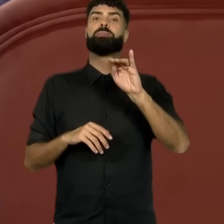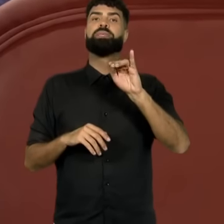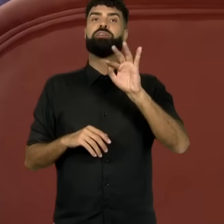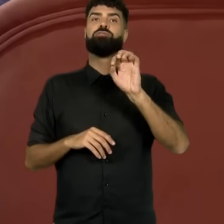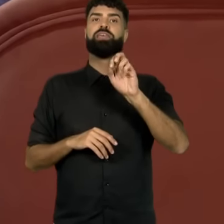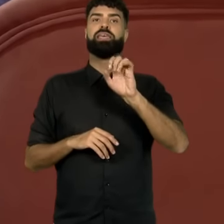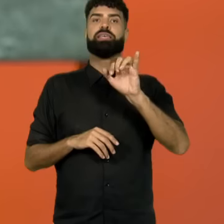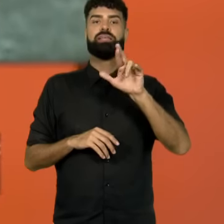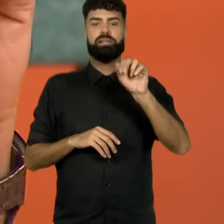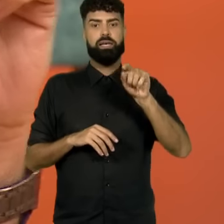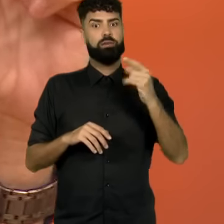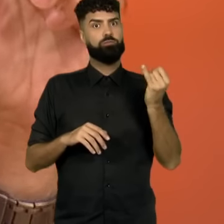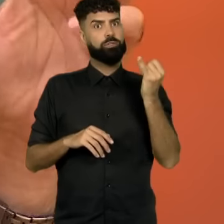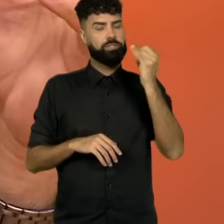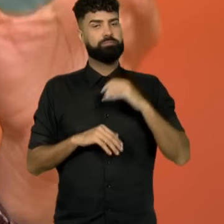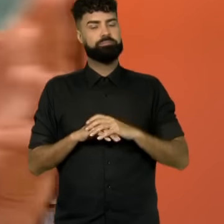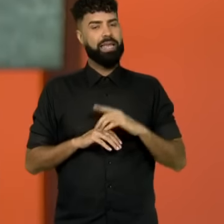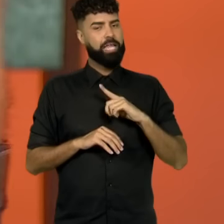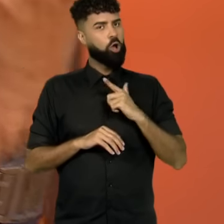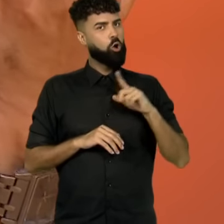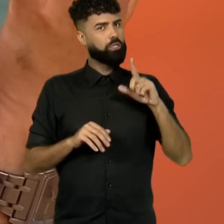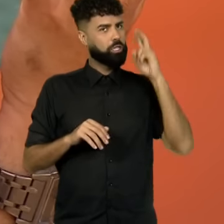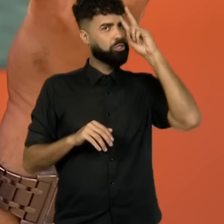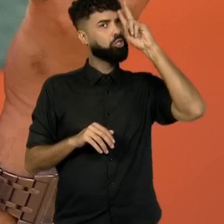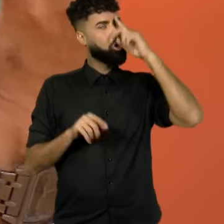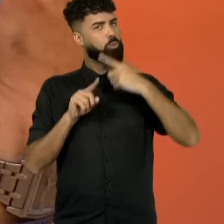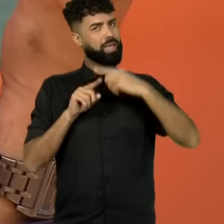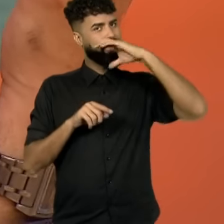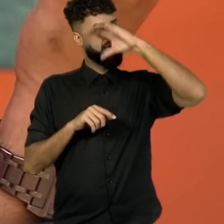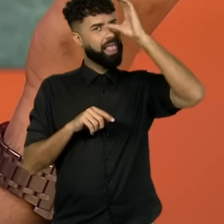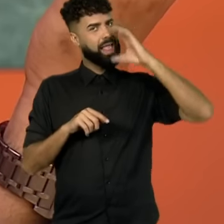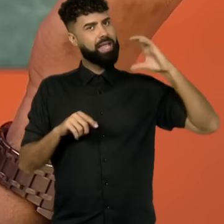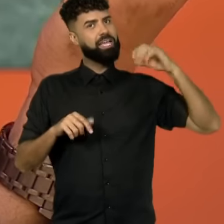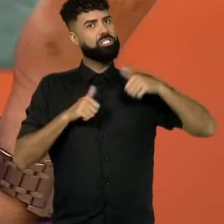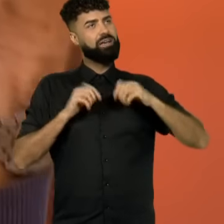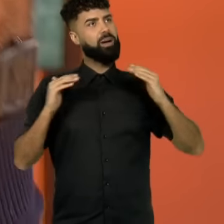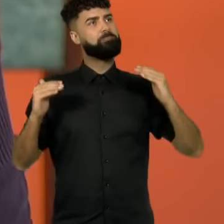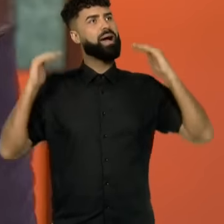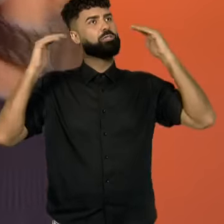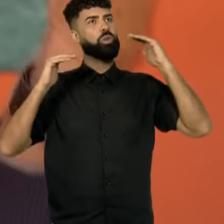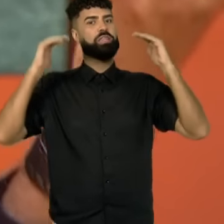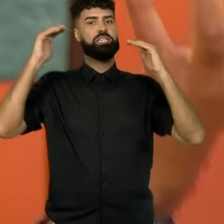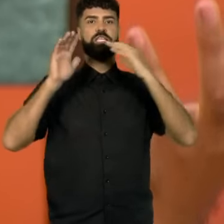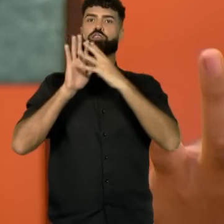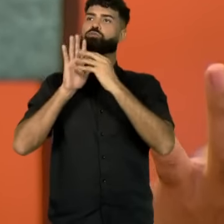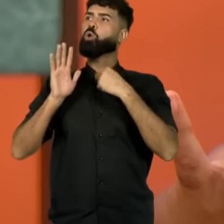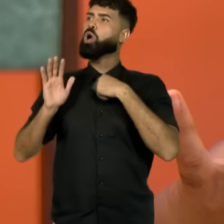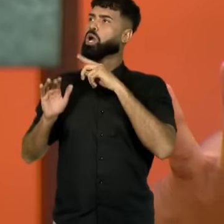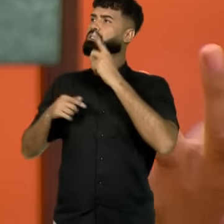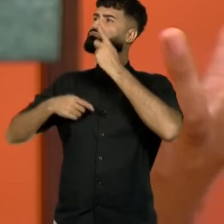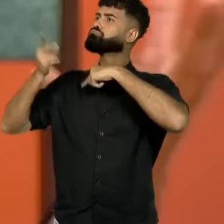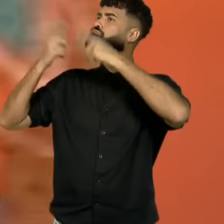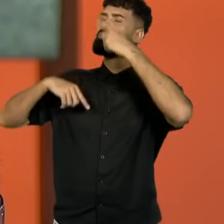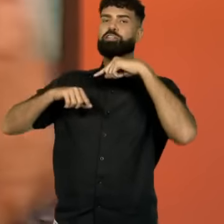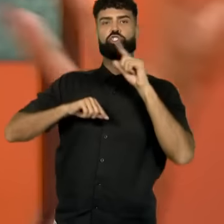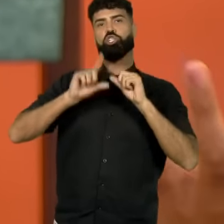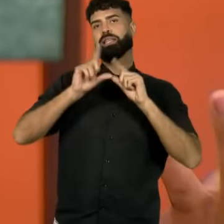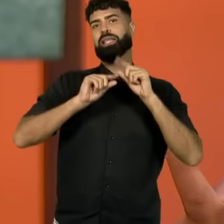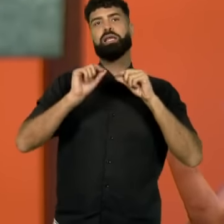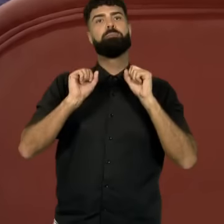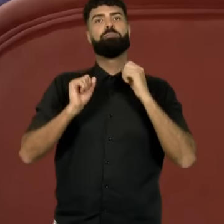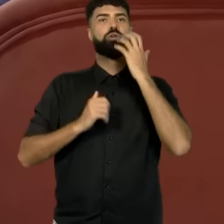E aí tem uma outra história que é elevar a Clara a um status de uma estrela que podia